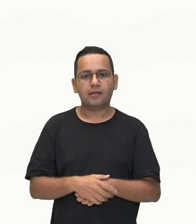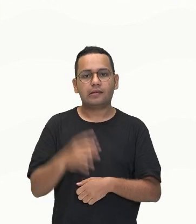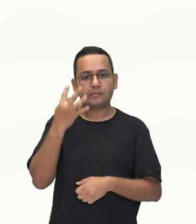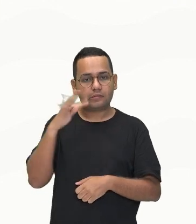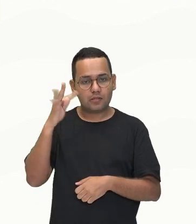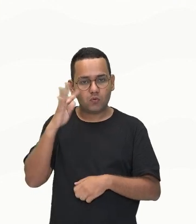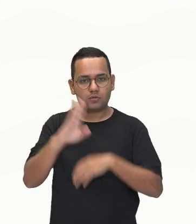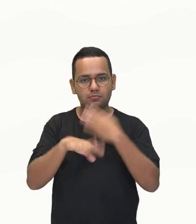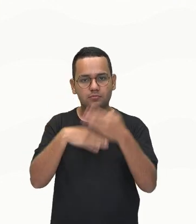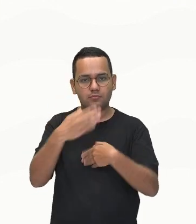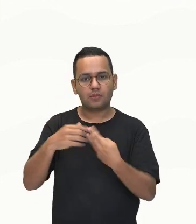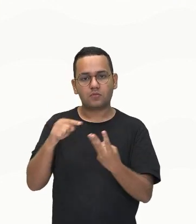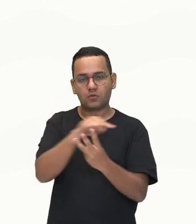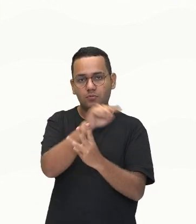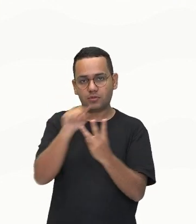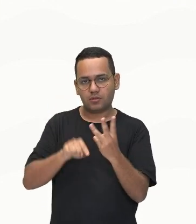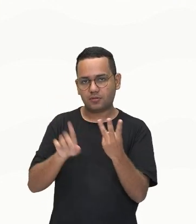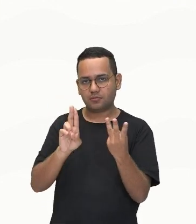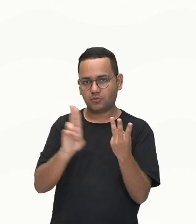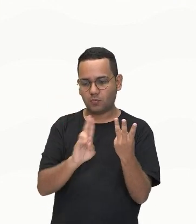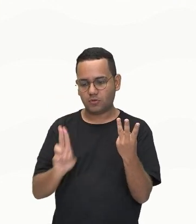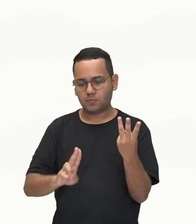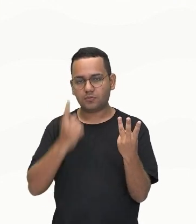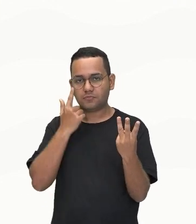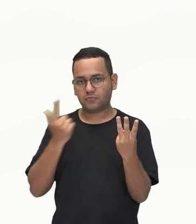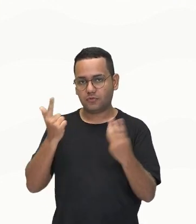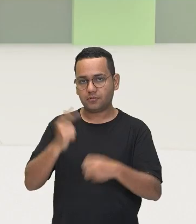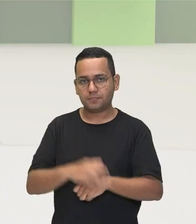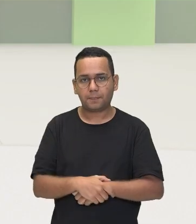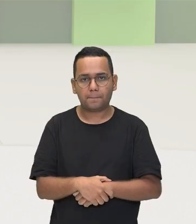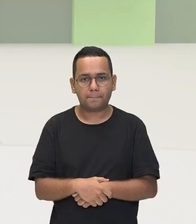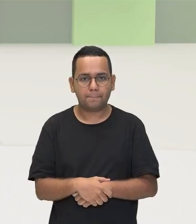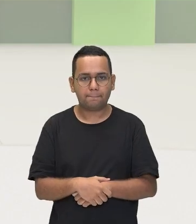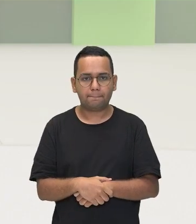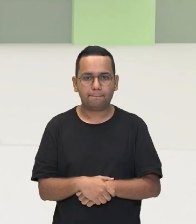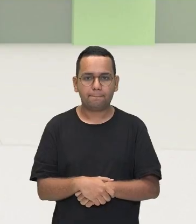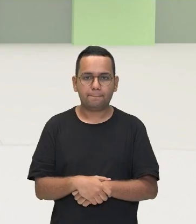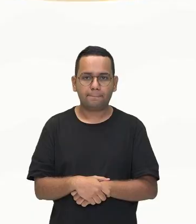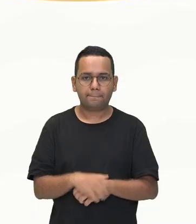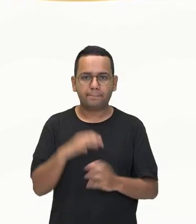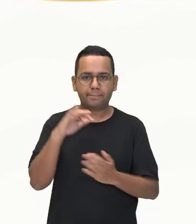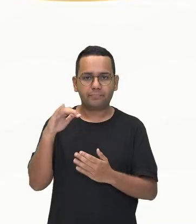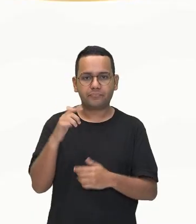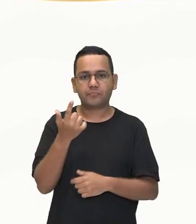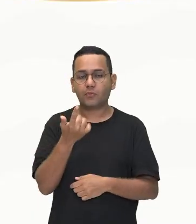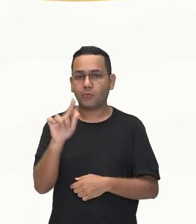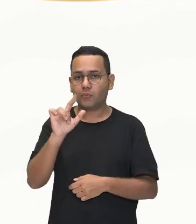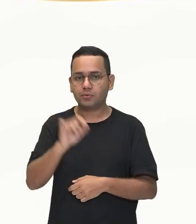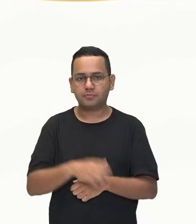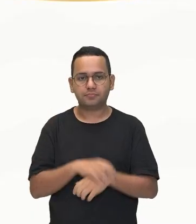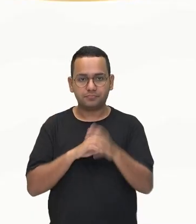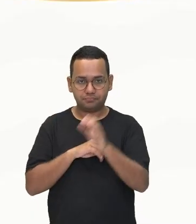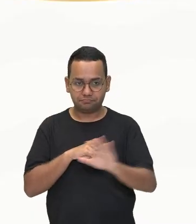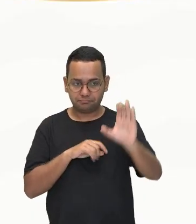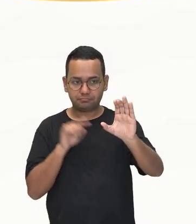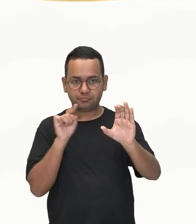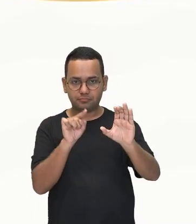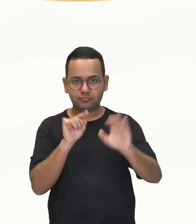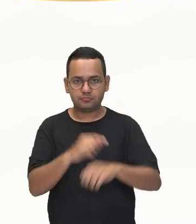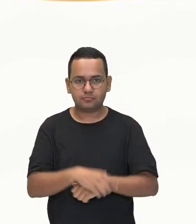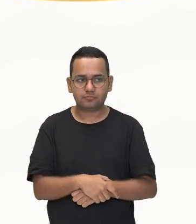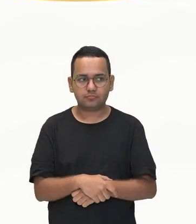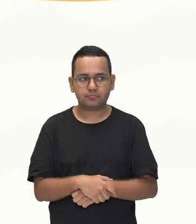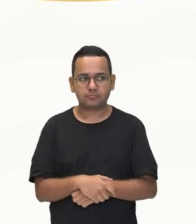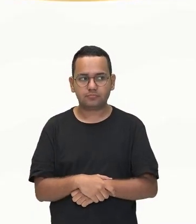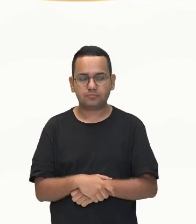elas são o lamarckismo, darwinismo e neodarwinismo, tá bom? Nós temos aí no lamarckismo, que